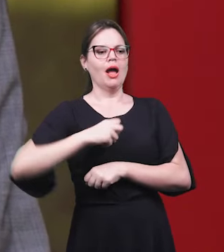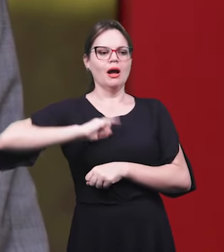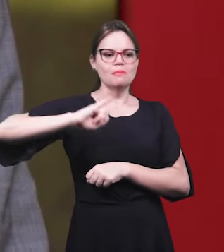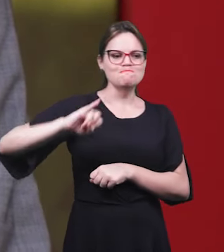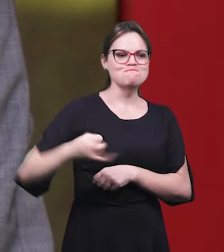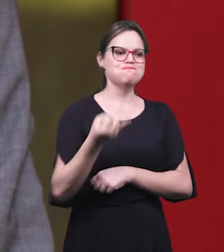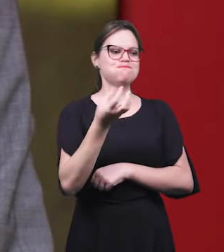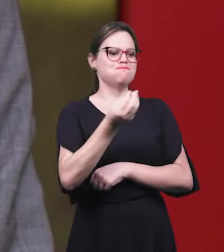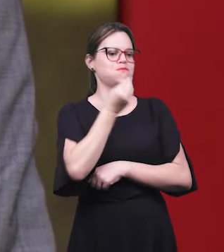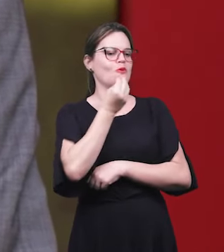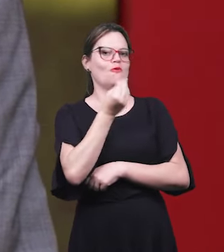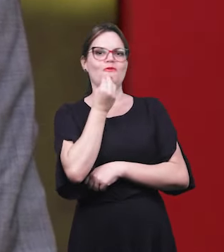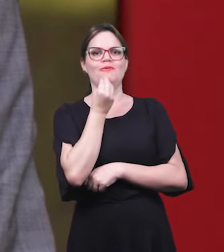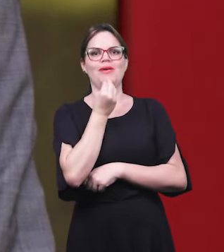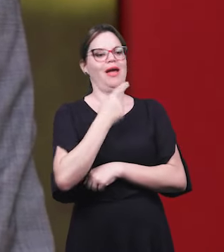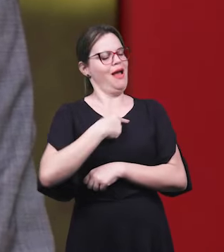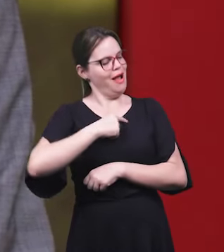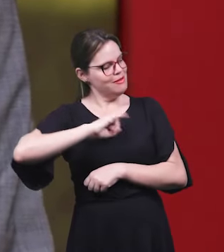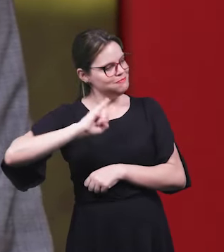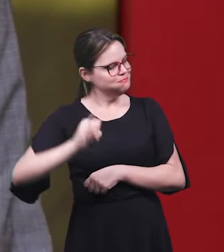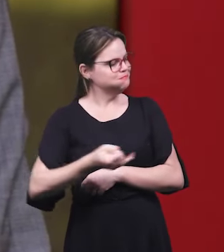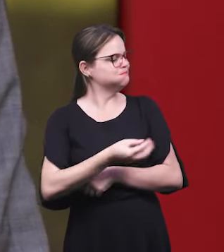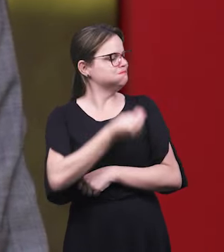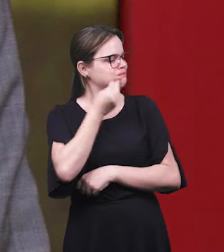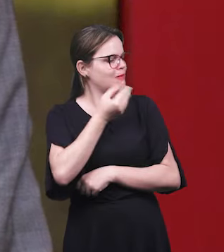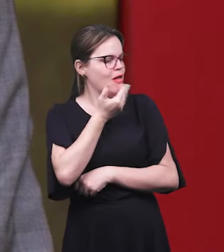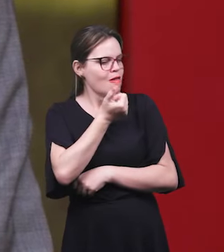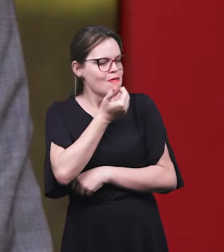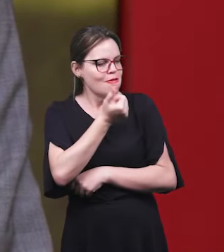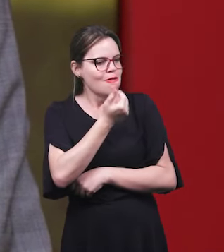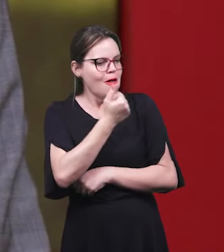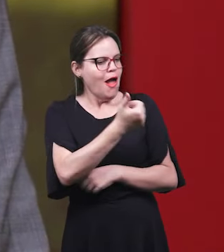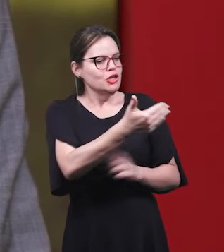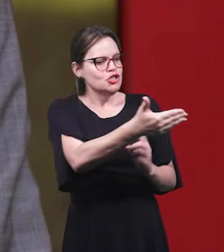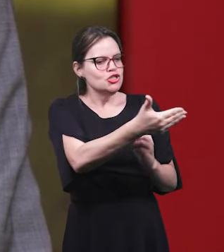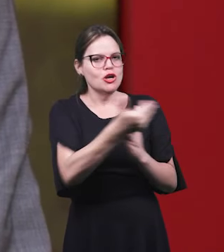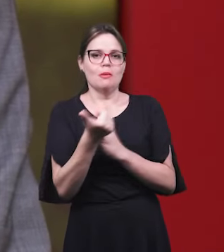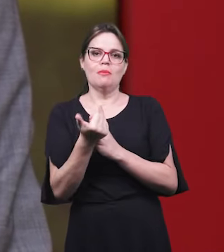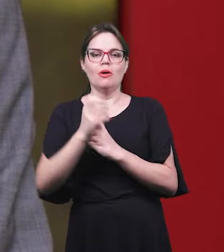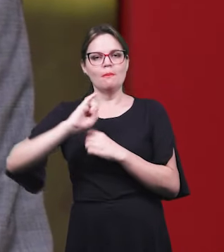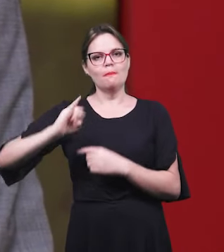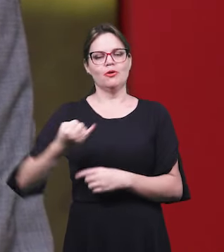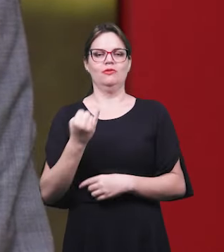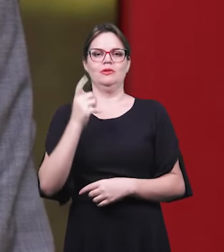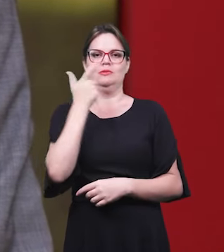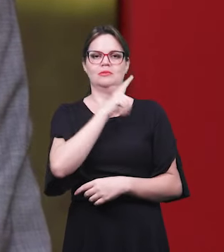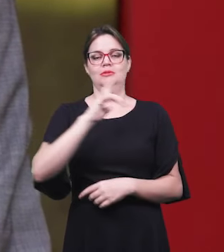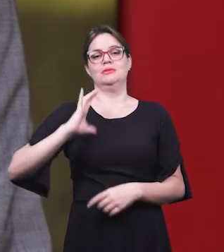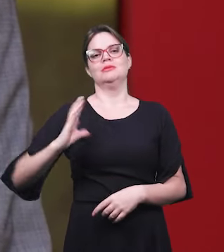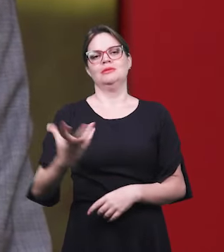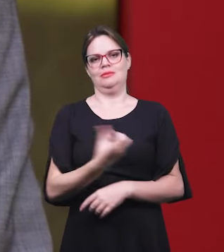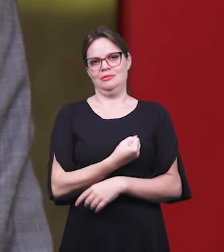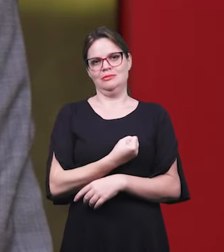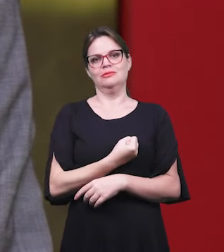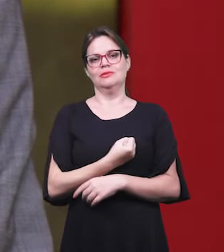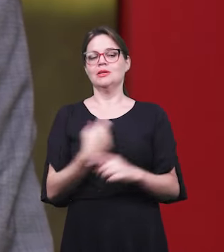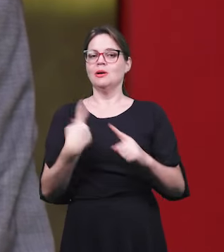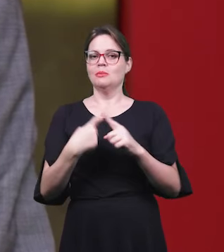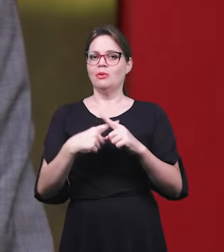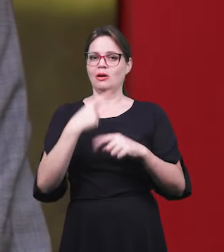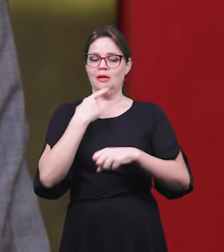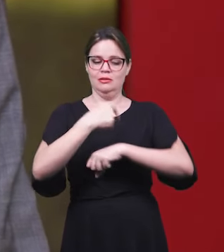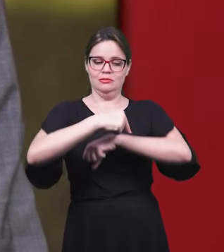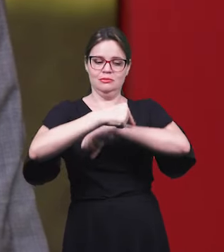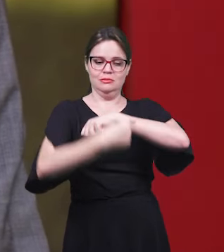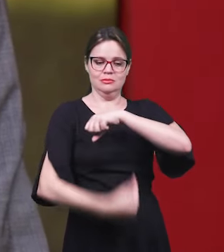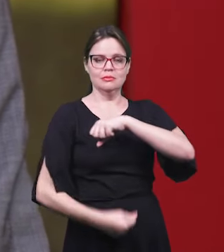família, na vida no terceiro dia, onde o Senhor tem nos abrigado. O fio de escarlate está falando aí do